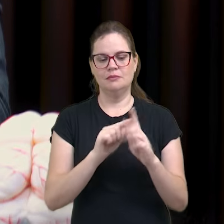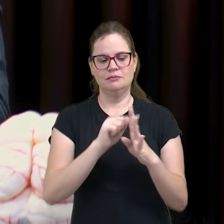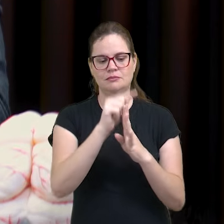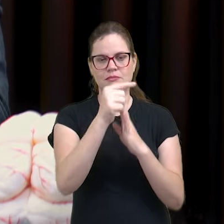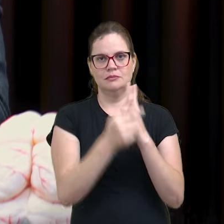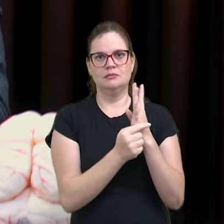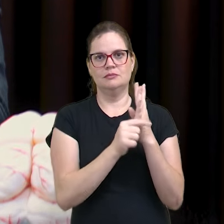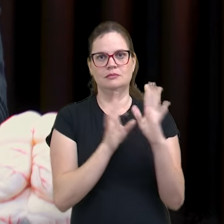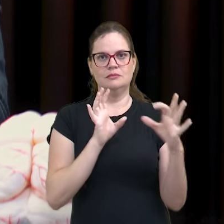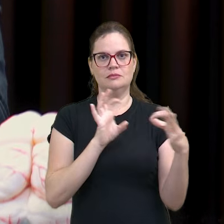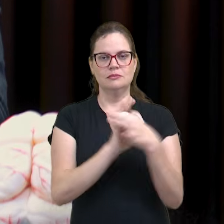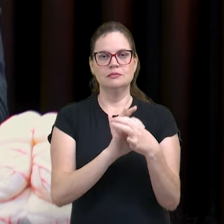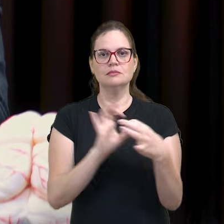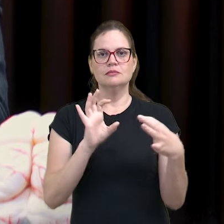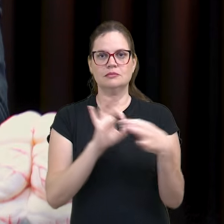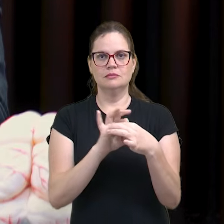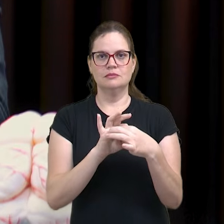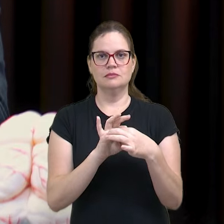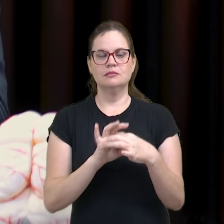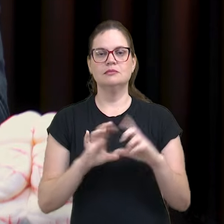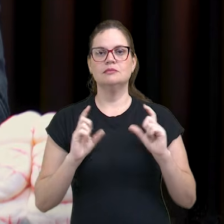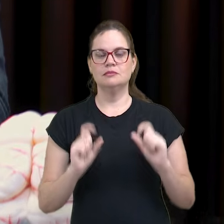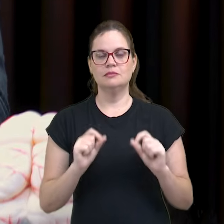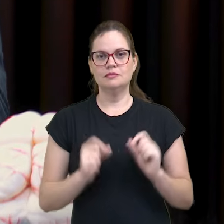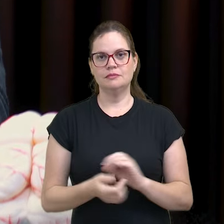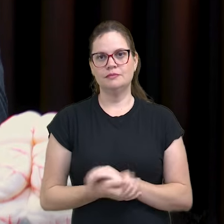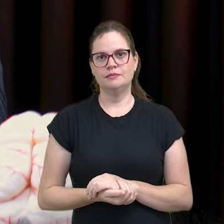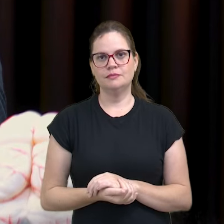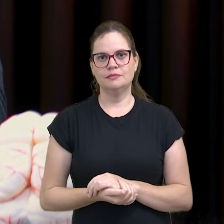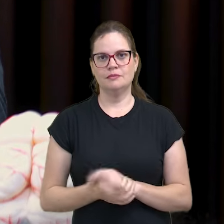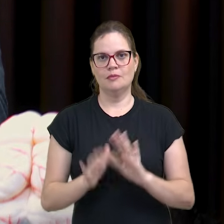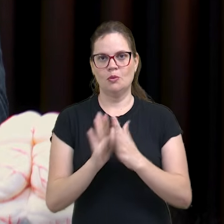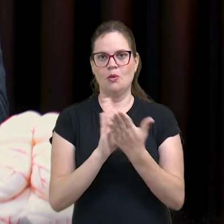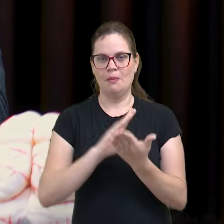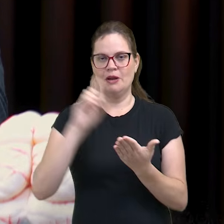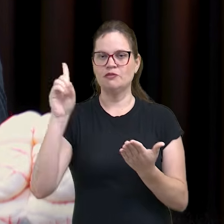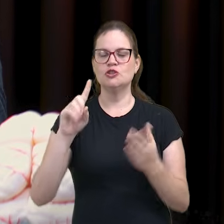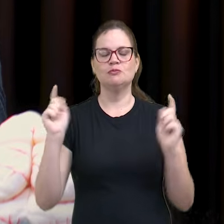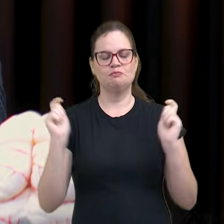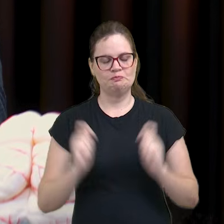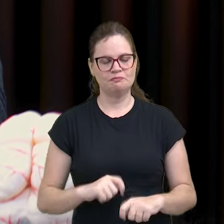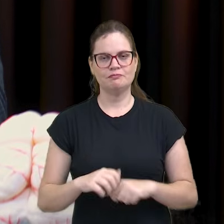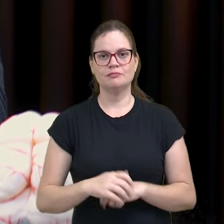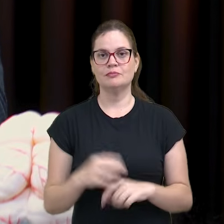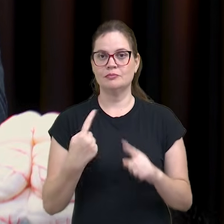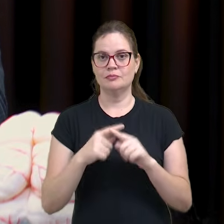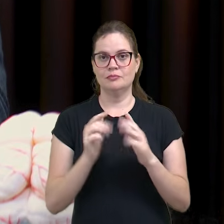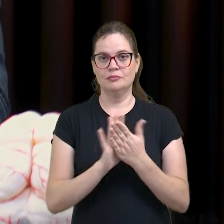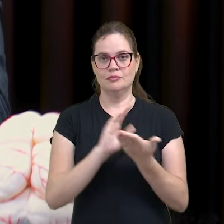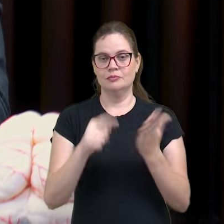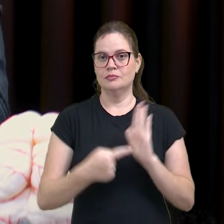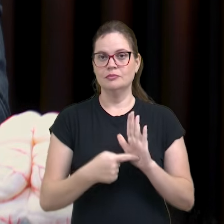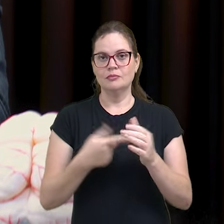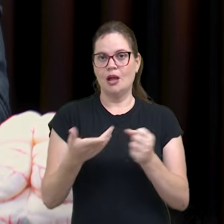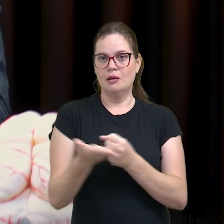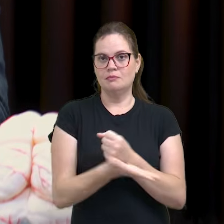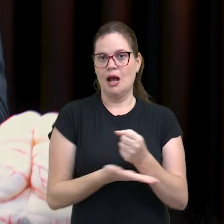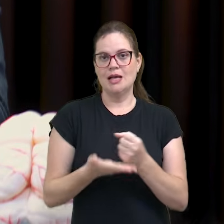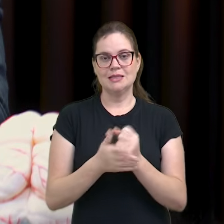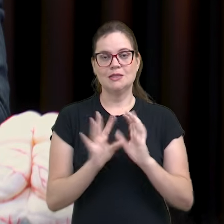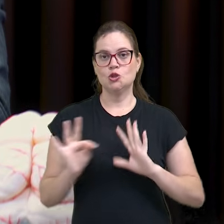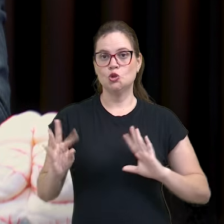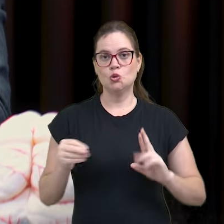nós vamos entender também uma conexão direta, não seria diferente nesse programa, com a